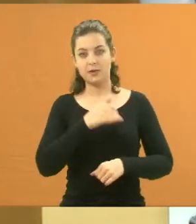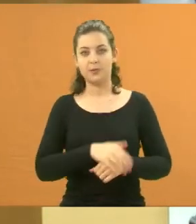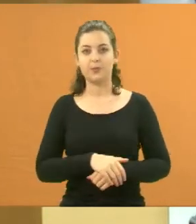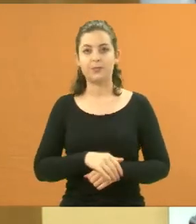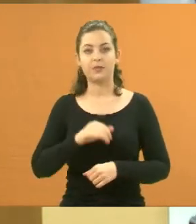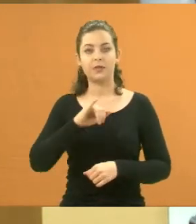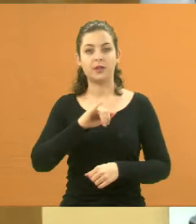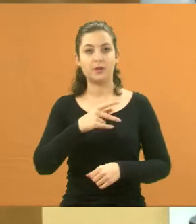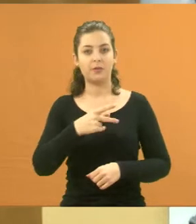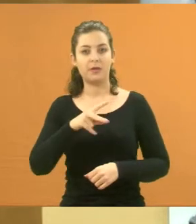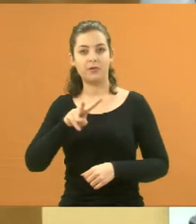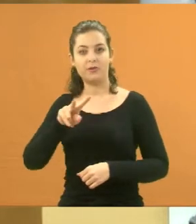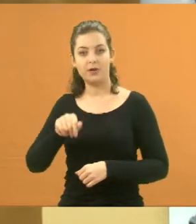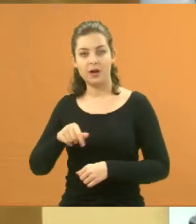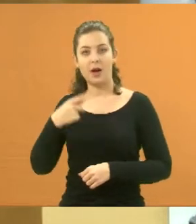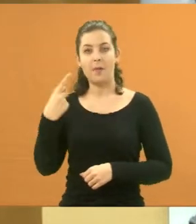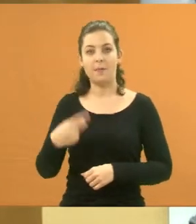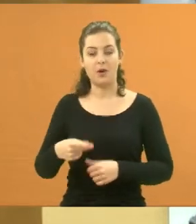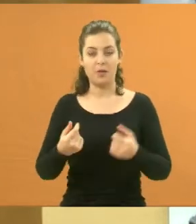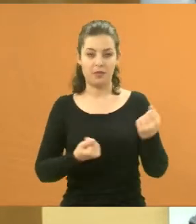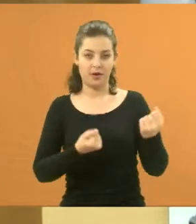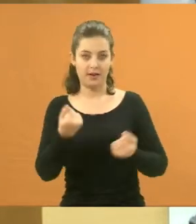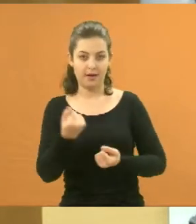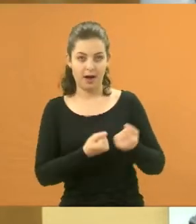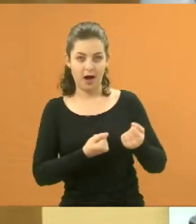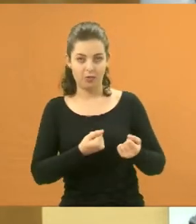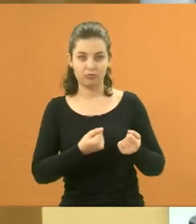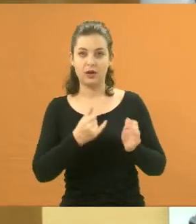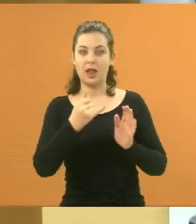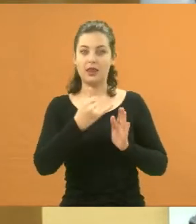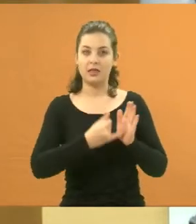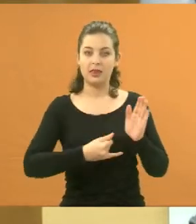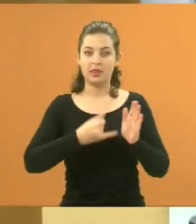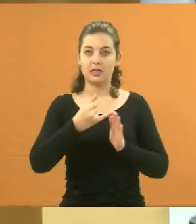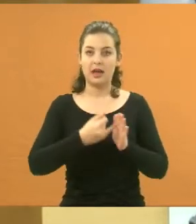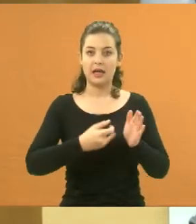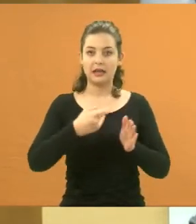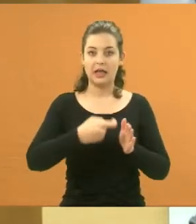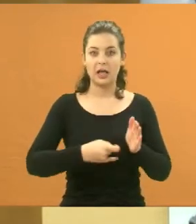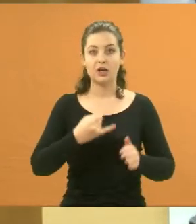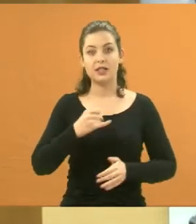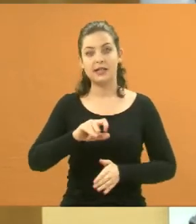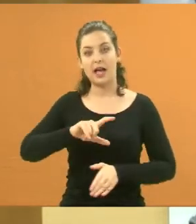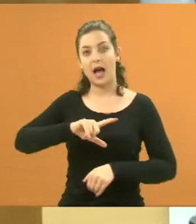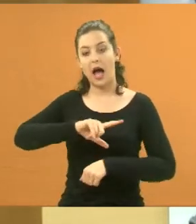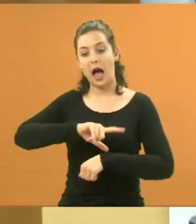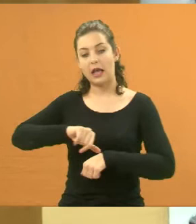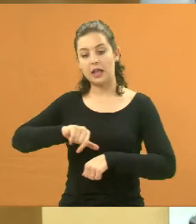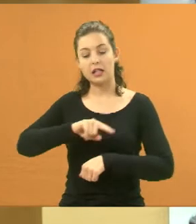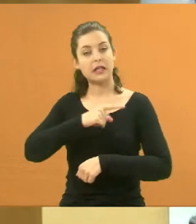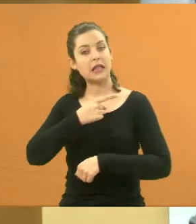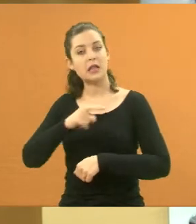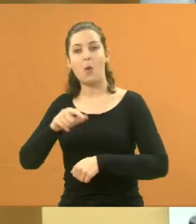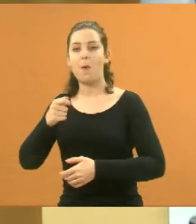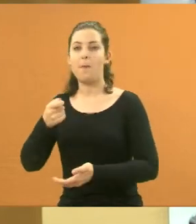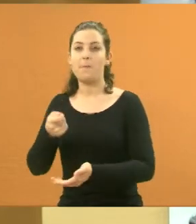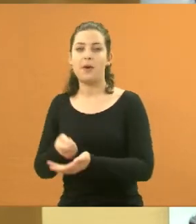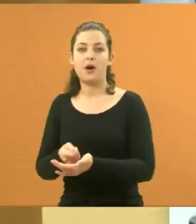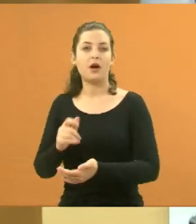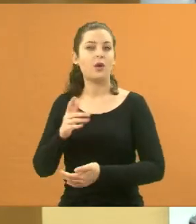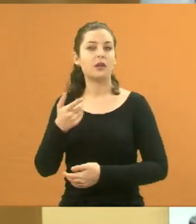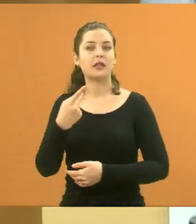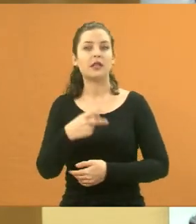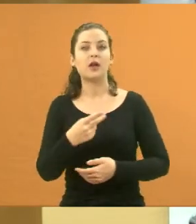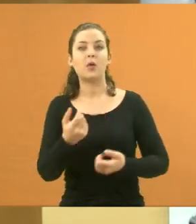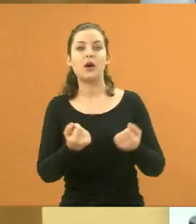o IPVA ou o licenciamento do carro. Se você atrasou o seu licenciamento e não foi lá e pagou, o seu